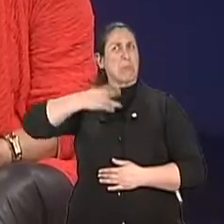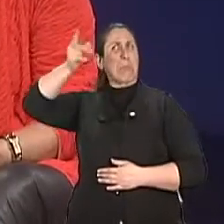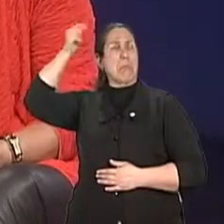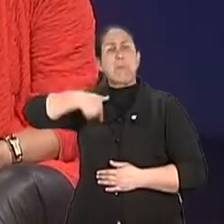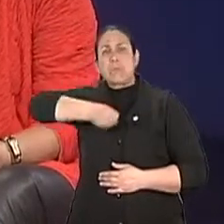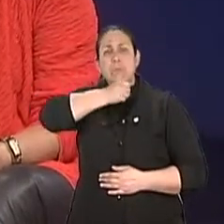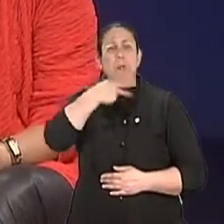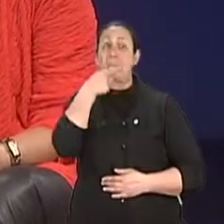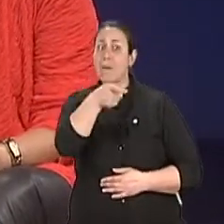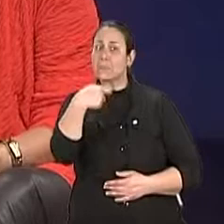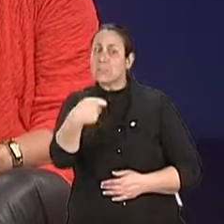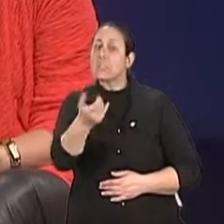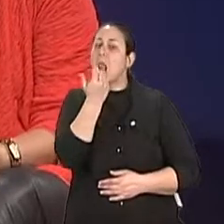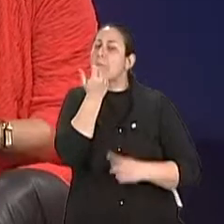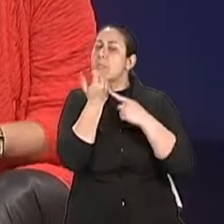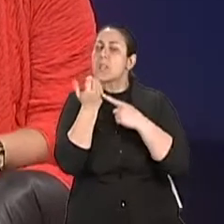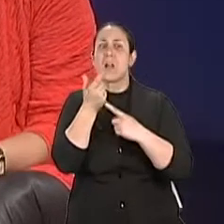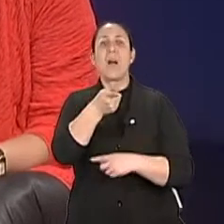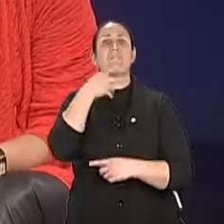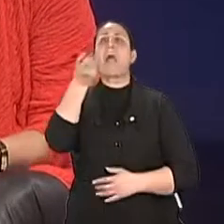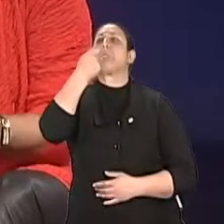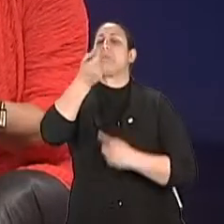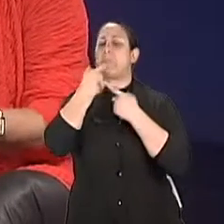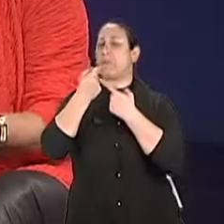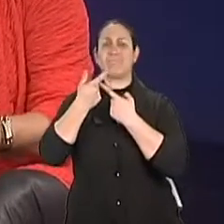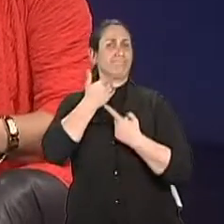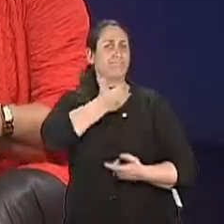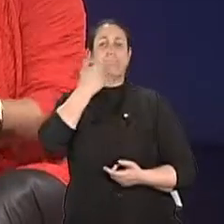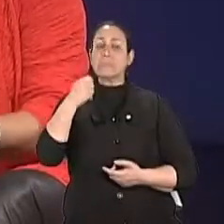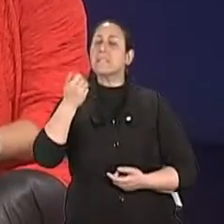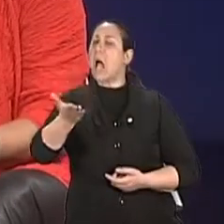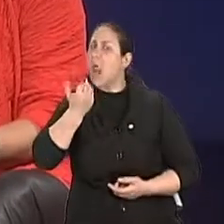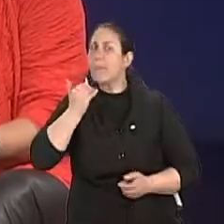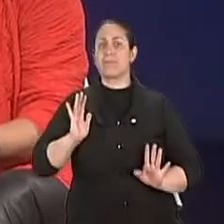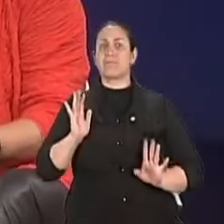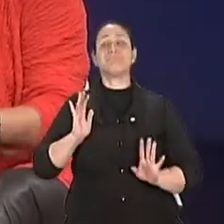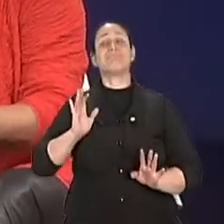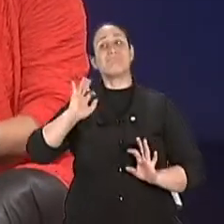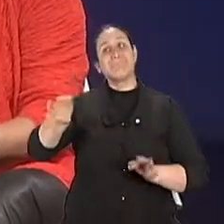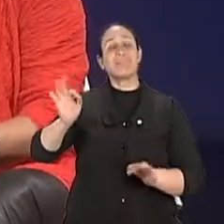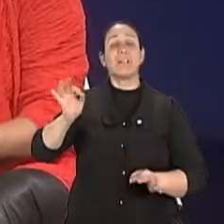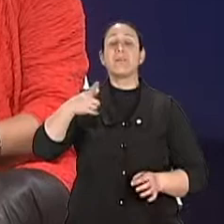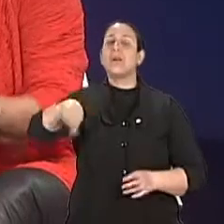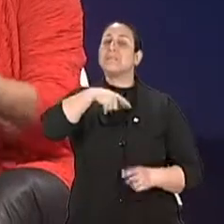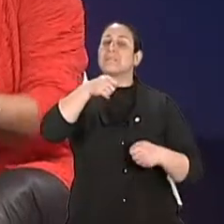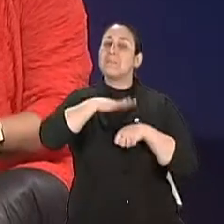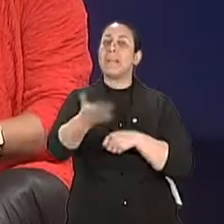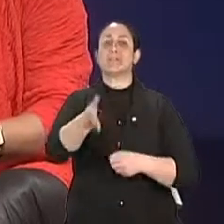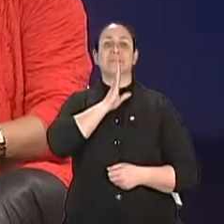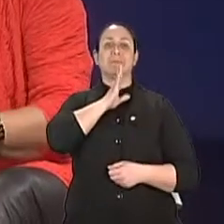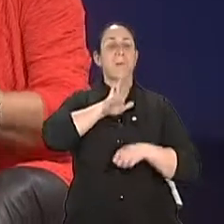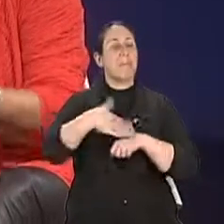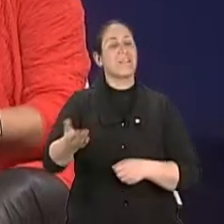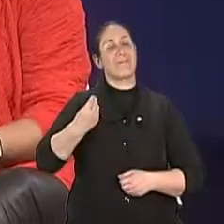era remédio, né? E com certeza até hoje continua isso, a gente tem que ter mais conhecimento. Mais conhecimento,